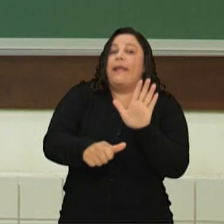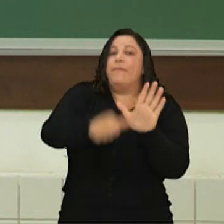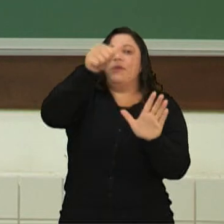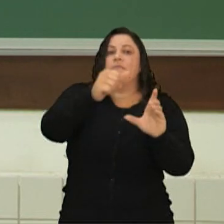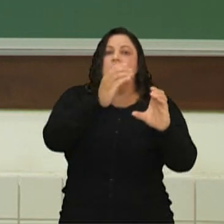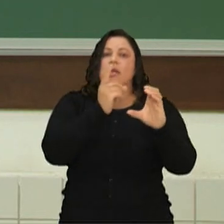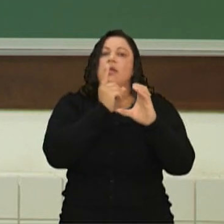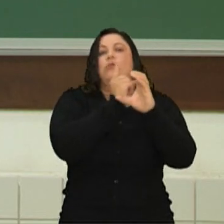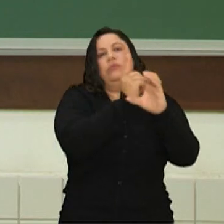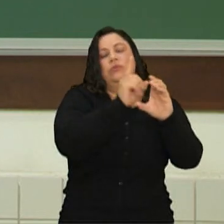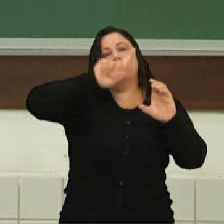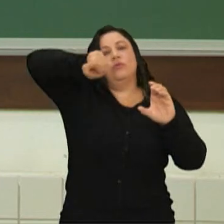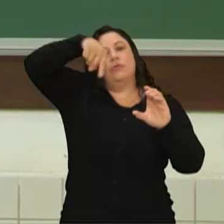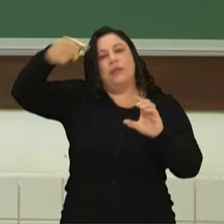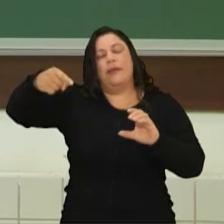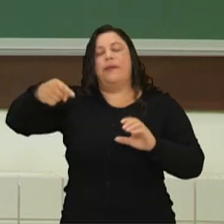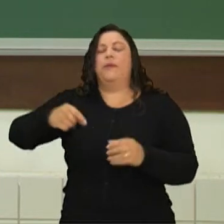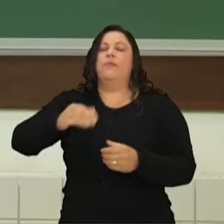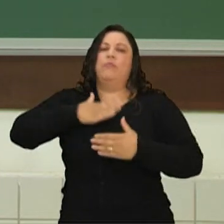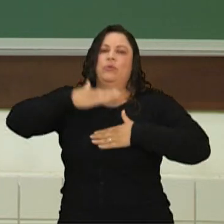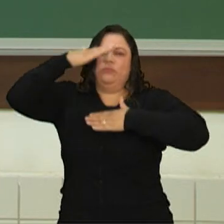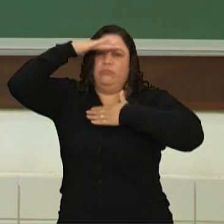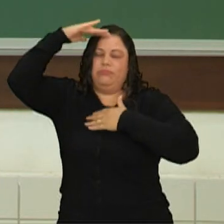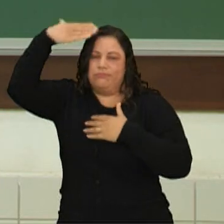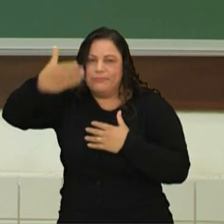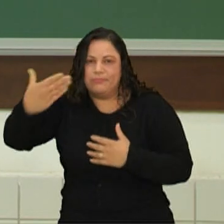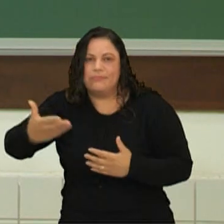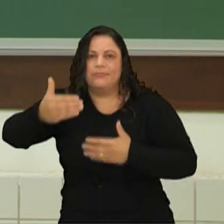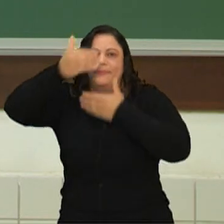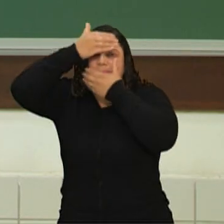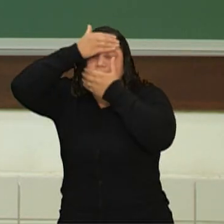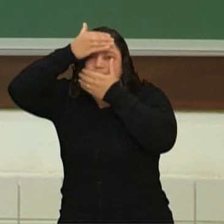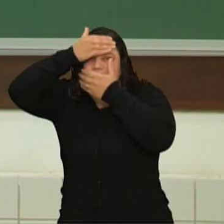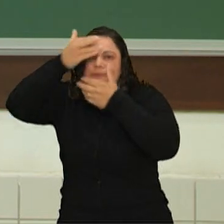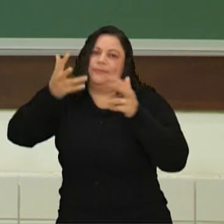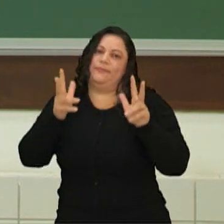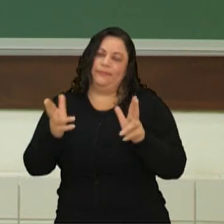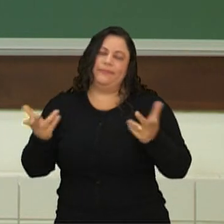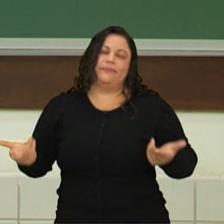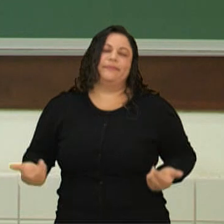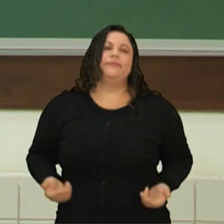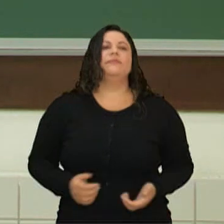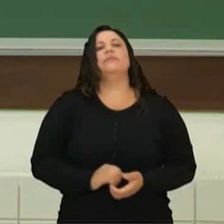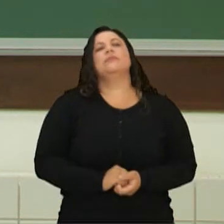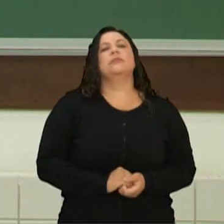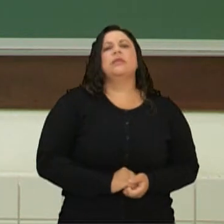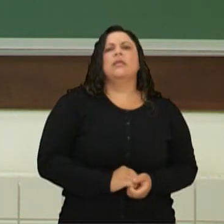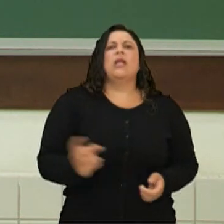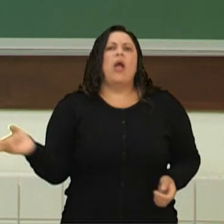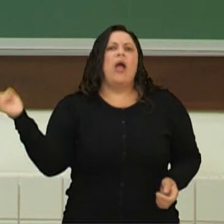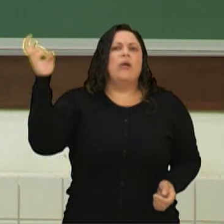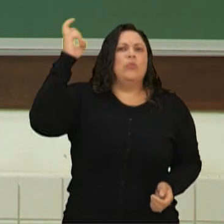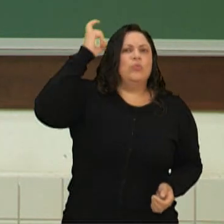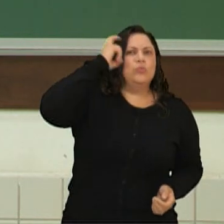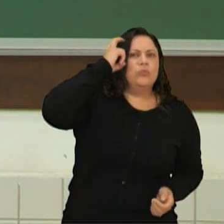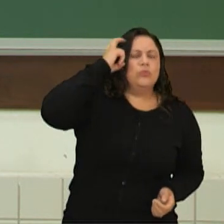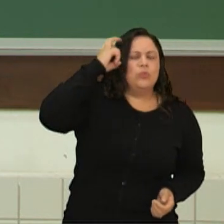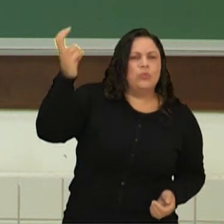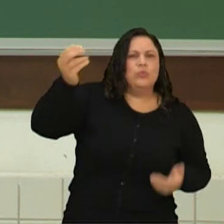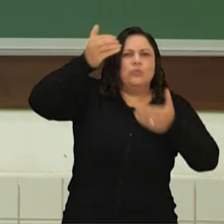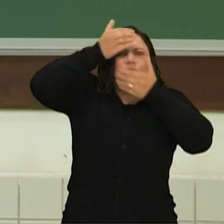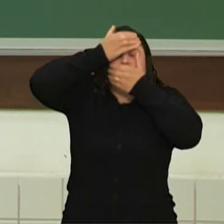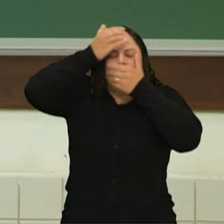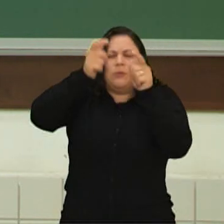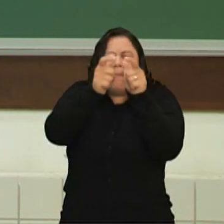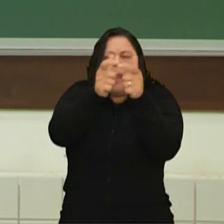cristianismo, que é bastante conhecido, né, o Islã, né, ou a cultura muçulmana, ela é uma cultura que cresce a cada